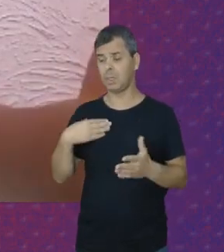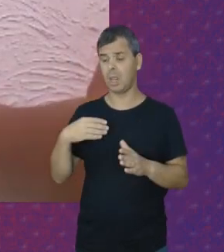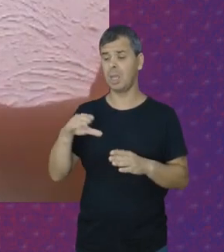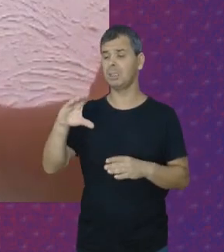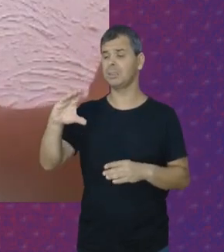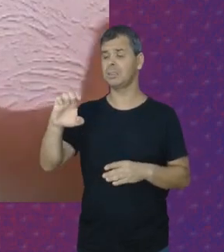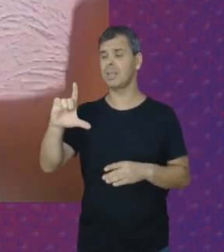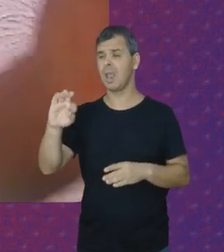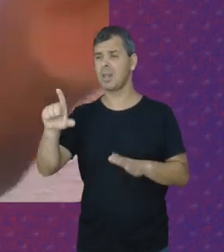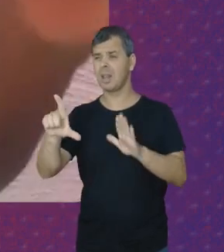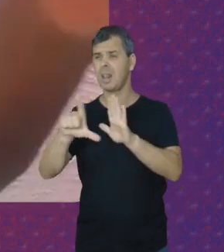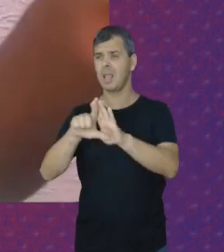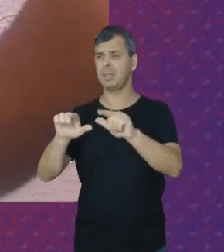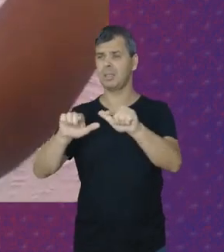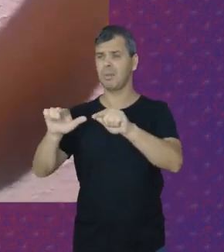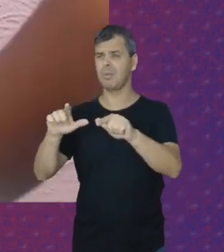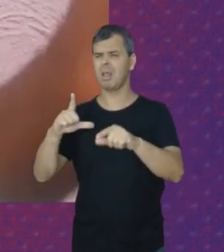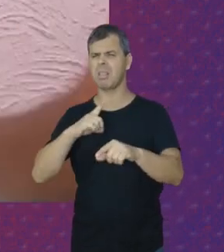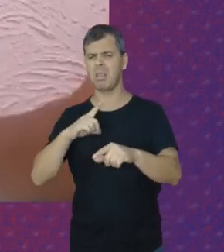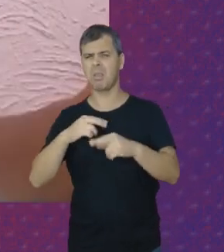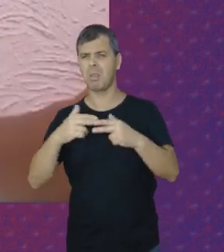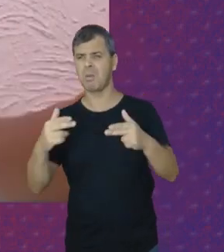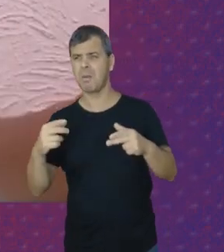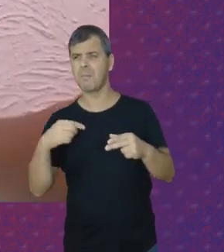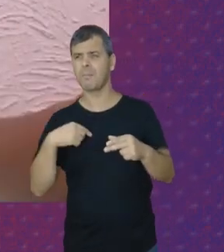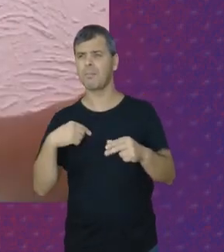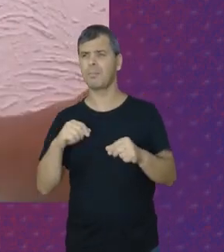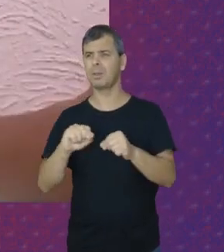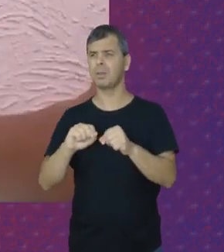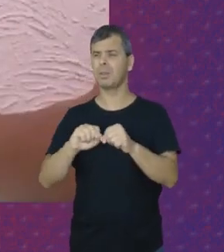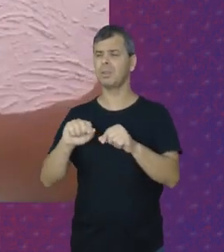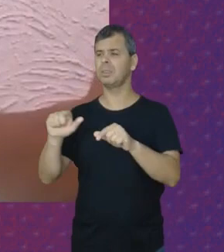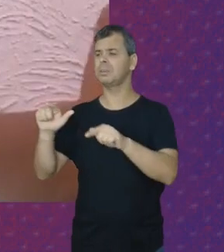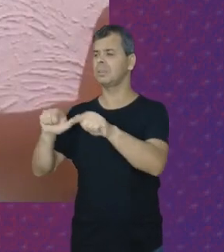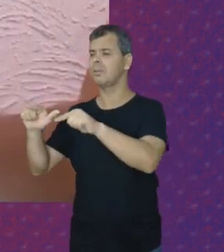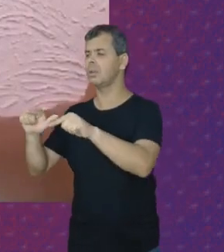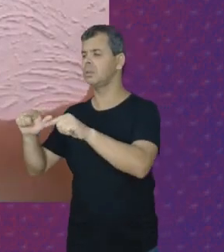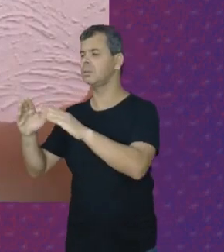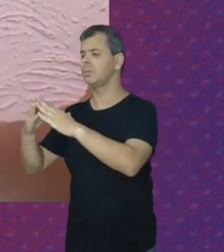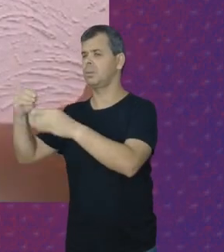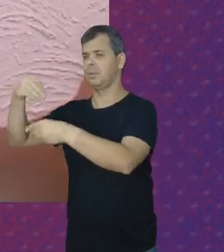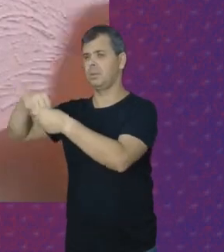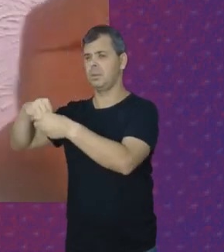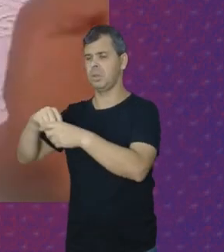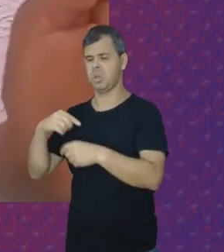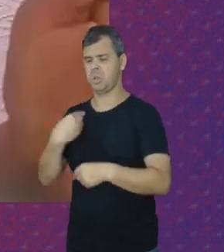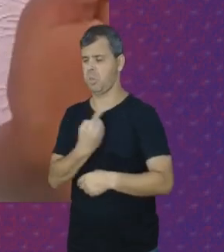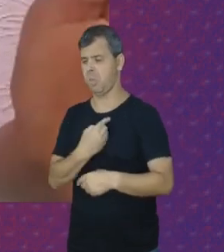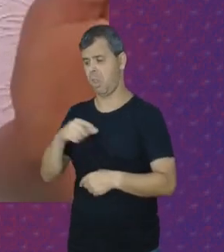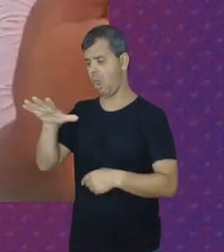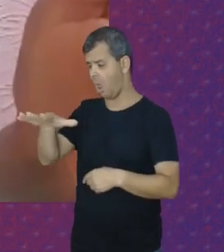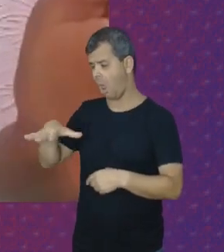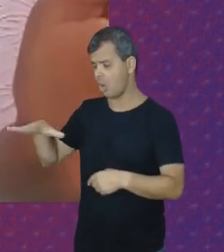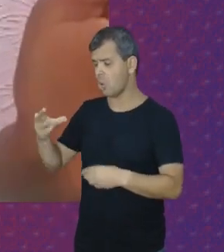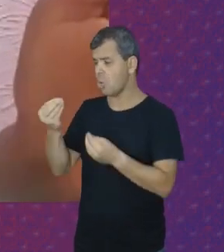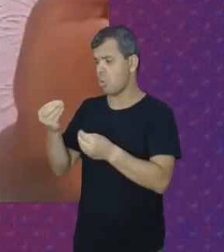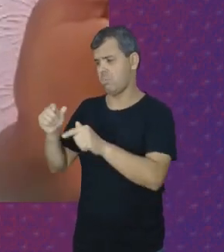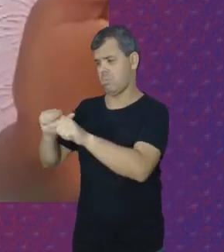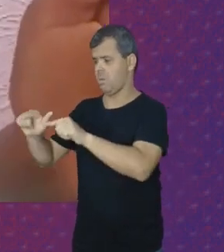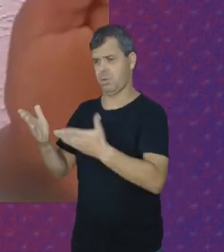CLT tem uma cláusulazinha, algumas coisas certas, trabalhadora doméstica. Então, a gente não era considerada como